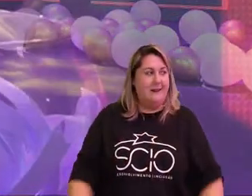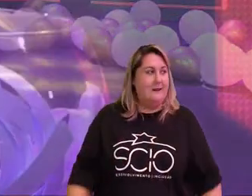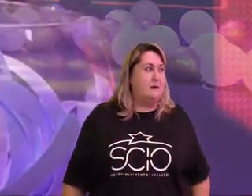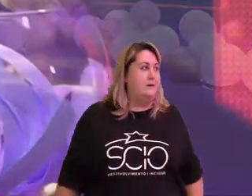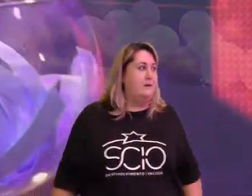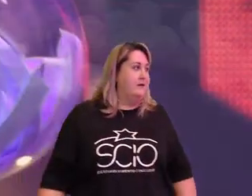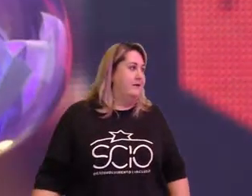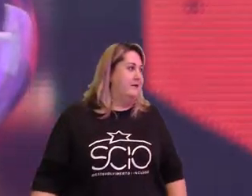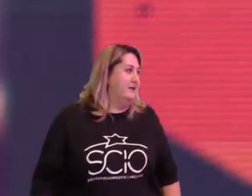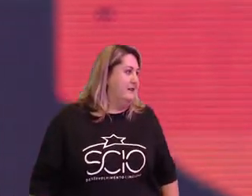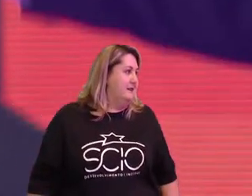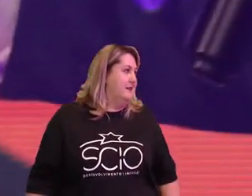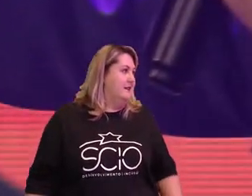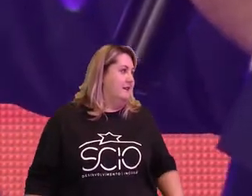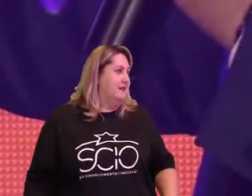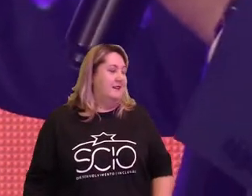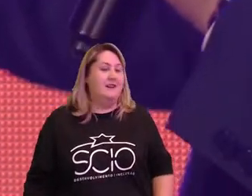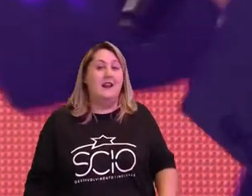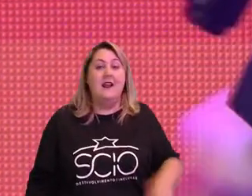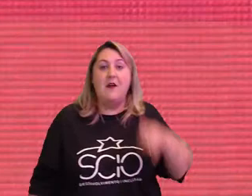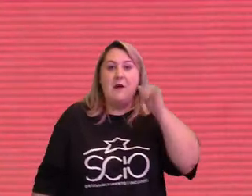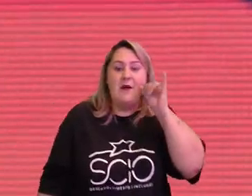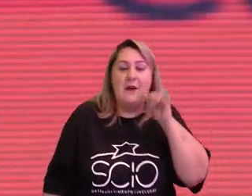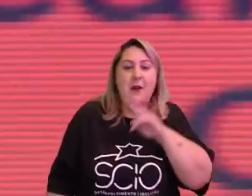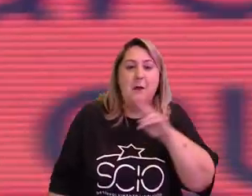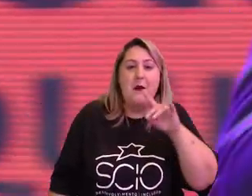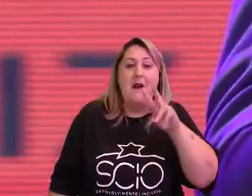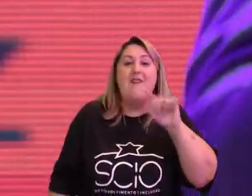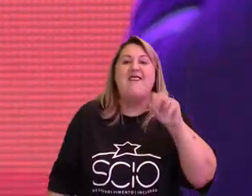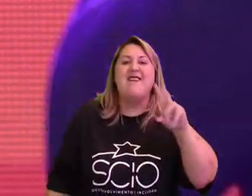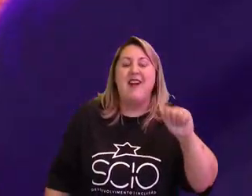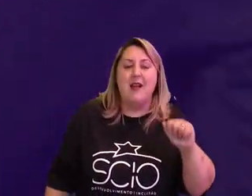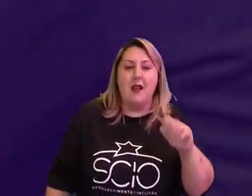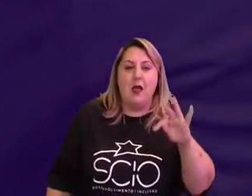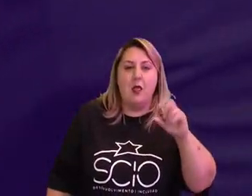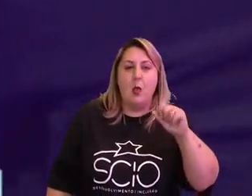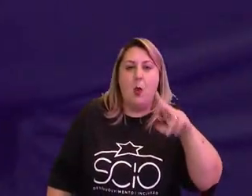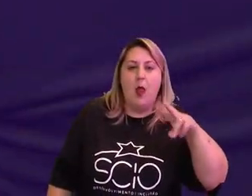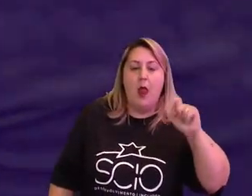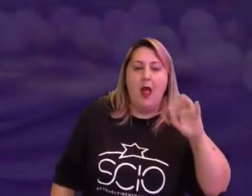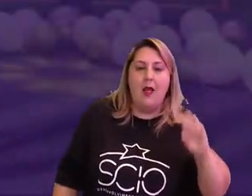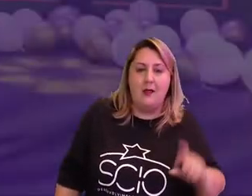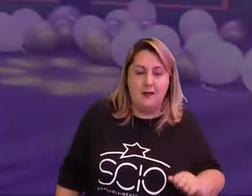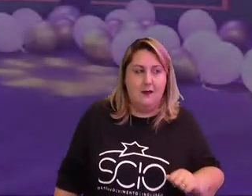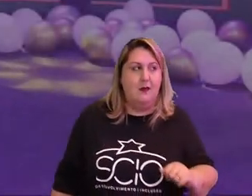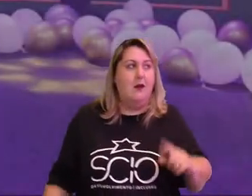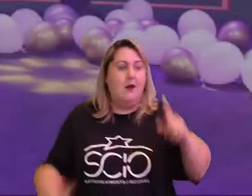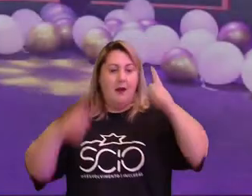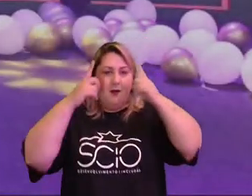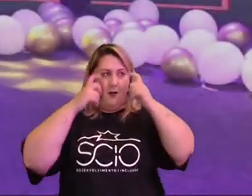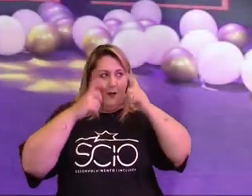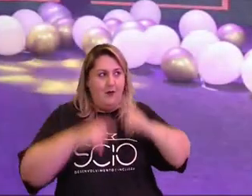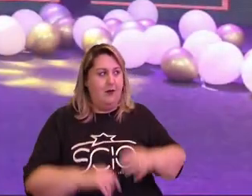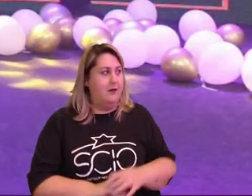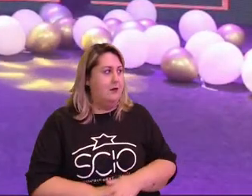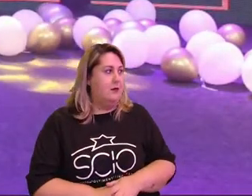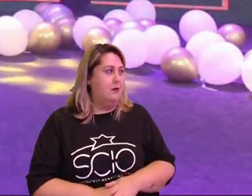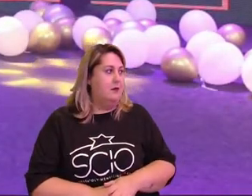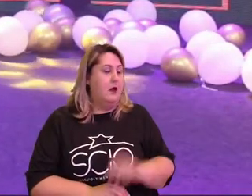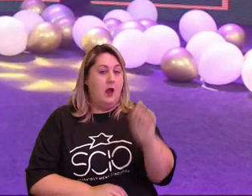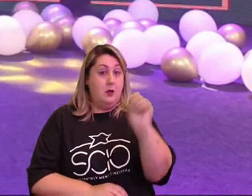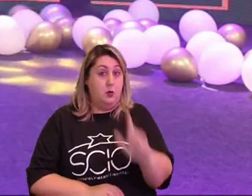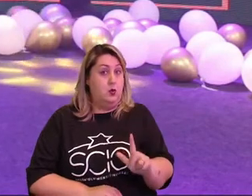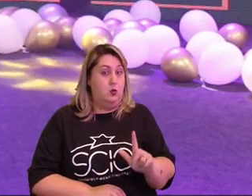tarde aqui, tá precisando. Uma vaca atolada. Uma vaca atolada, vamos lá? Agora é foto, peguei azul, é azul,